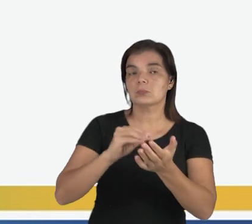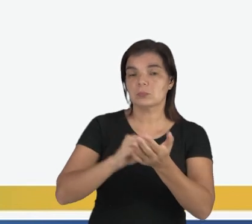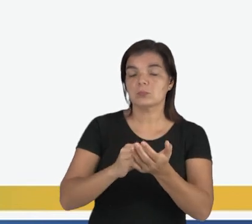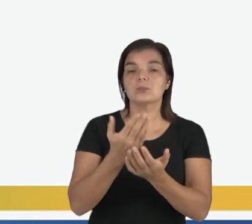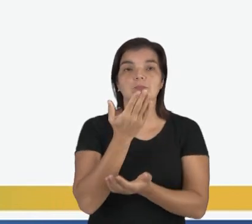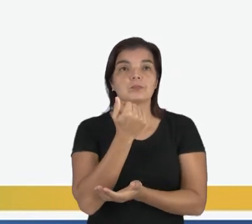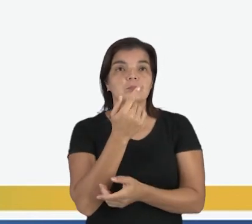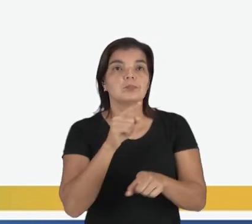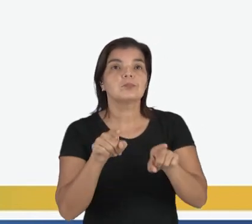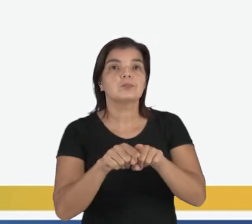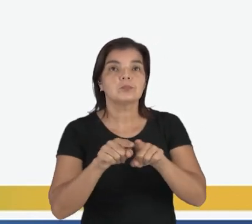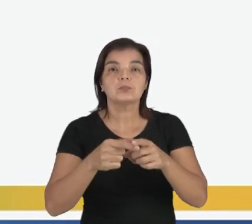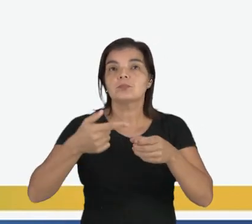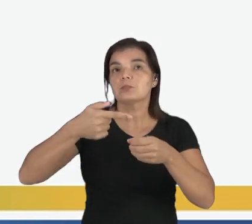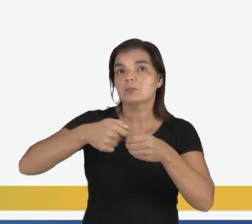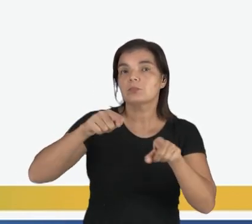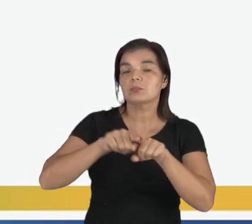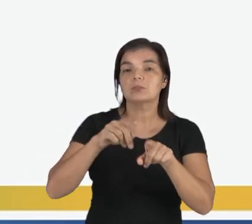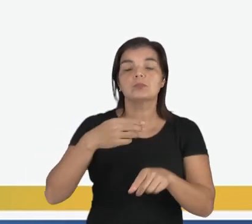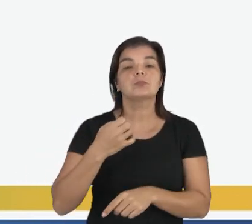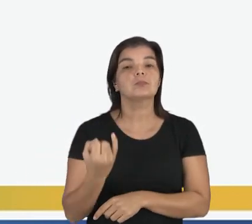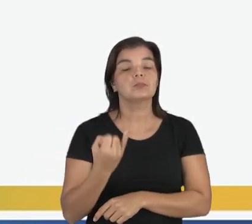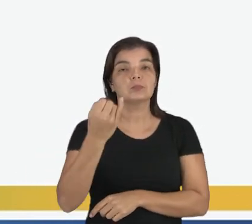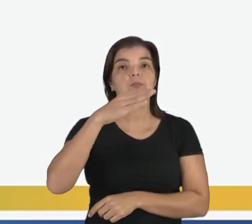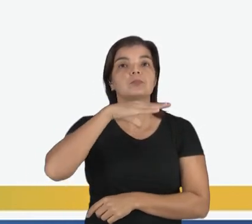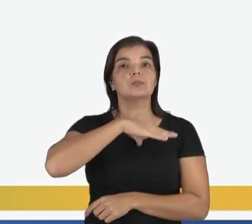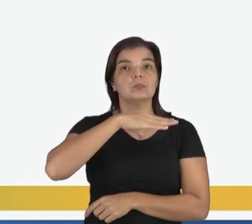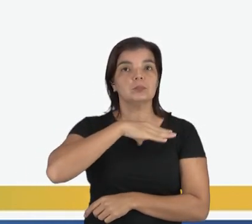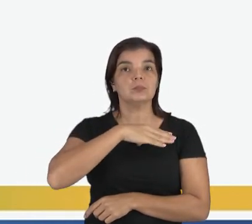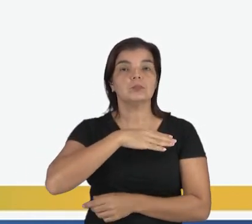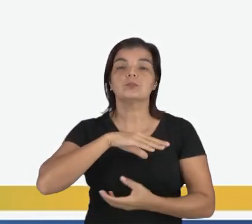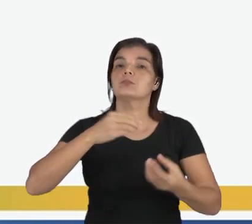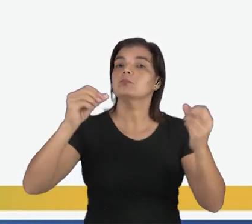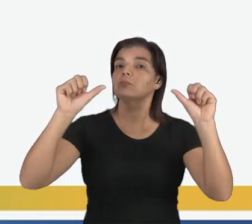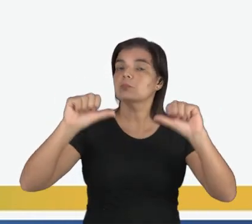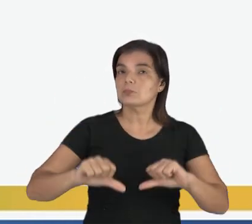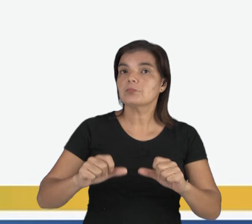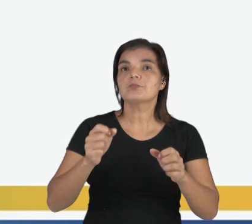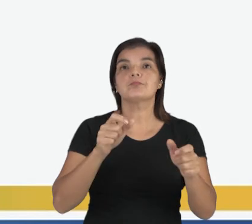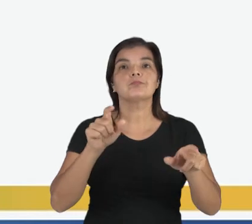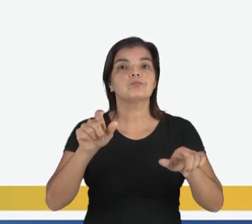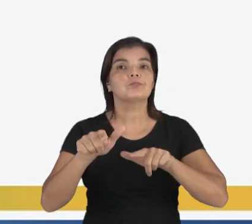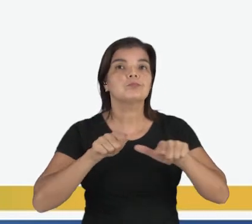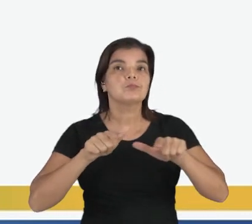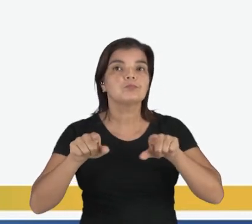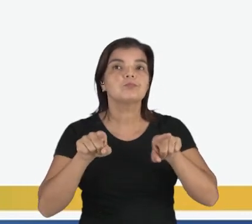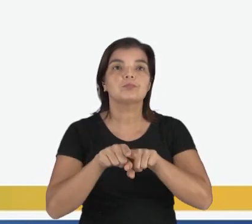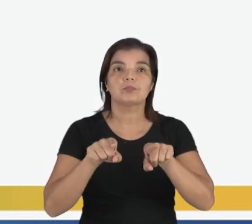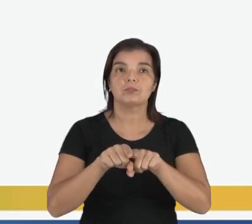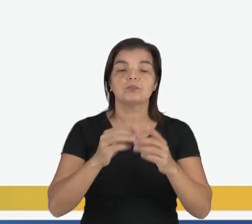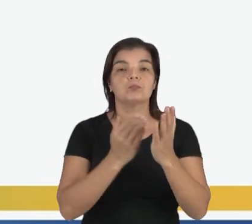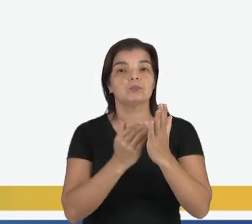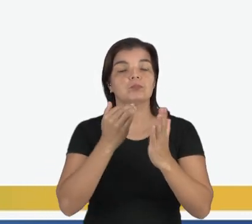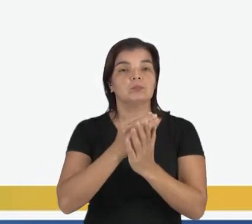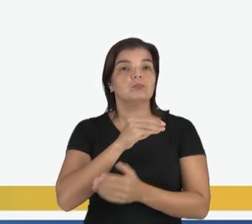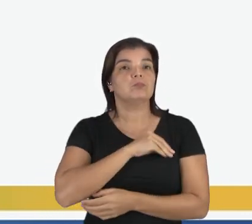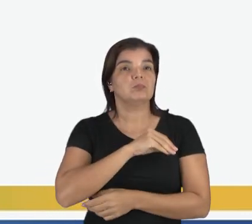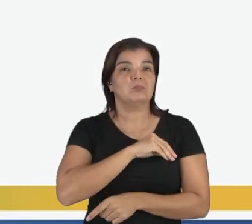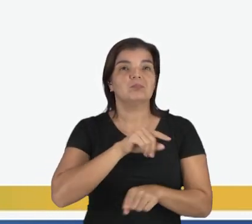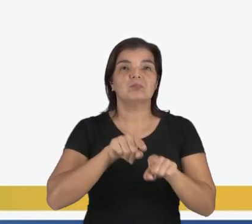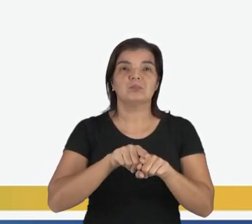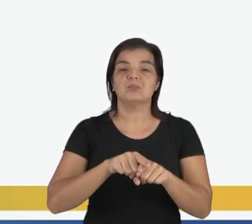gêneros alimentícios e combustíveis nas principais cidades, queda da produção, aviltamento dos salários,